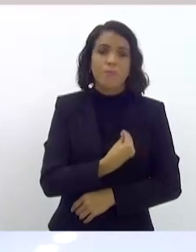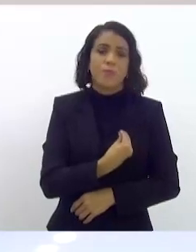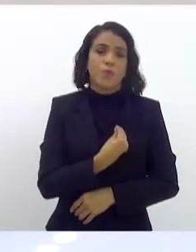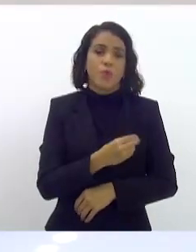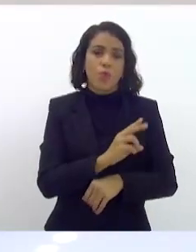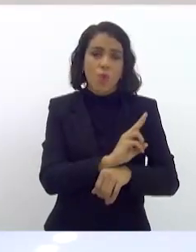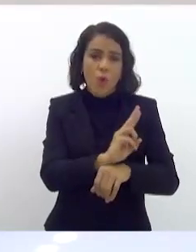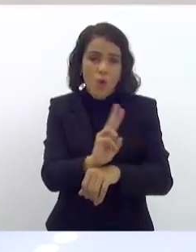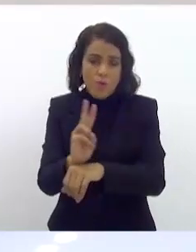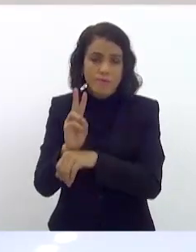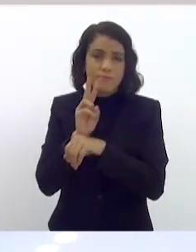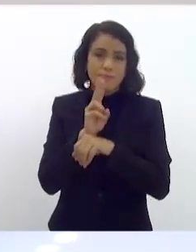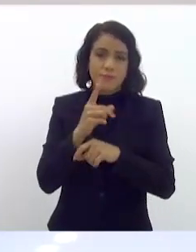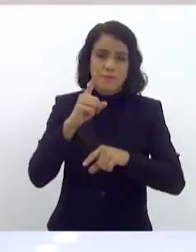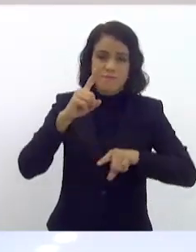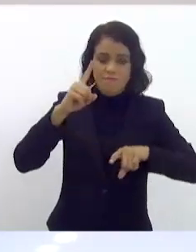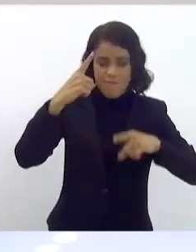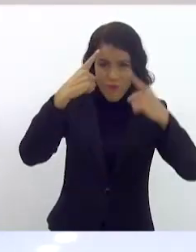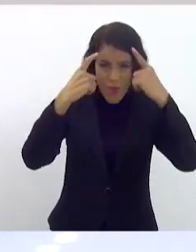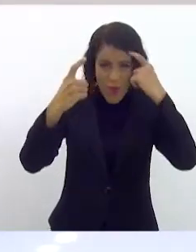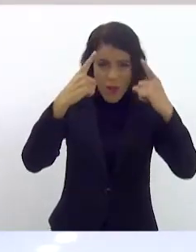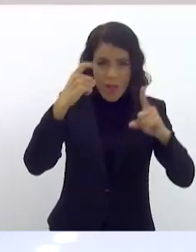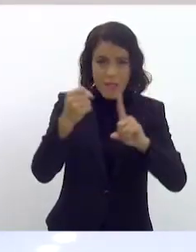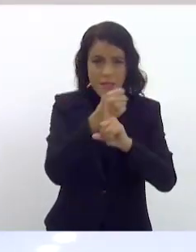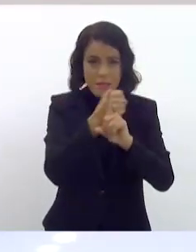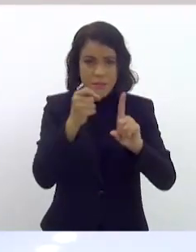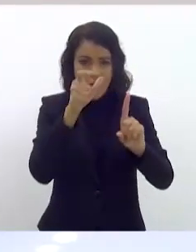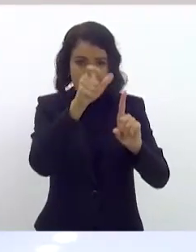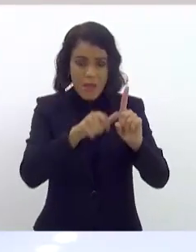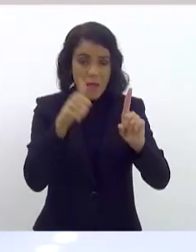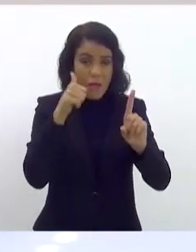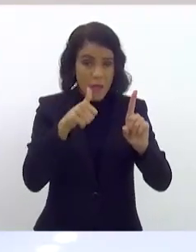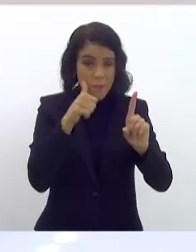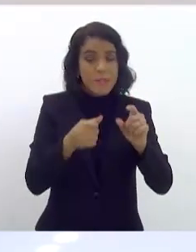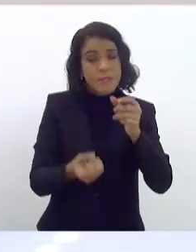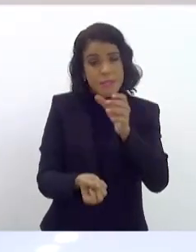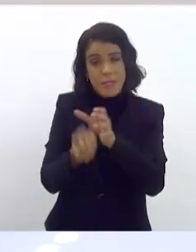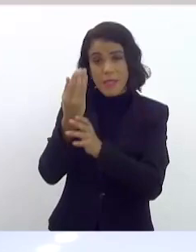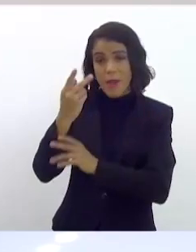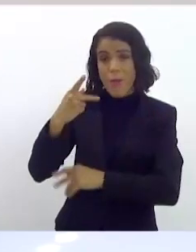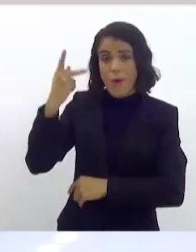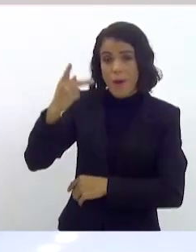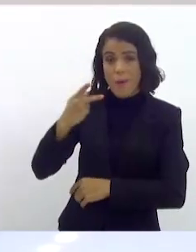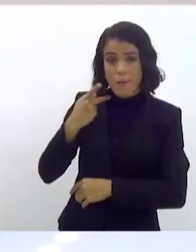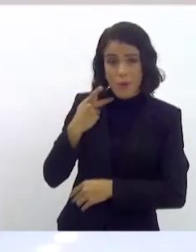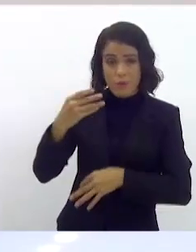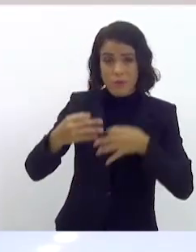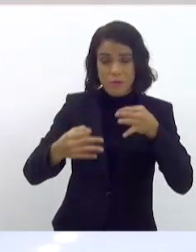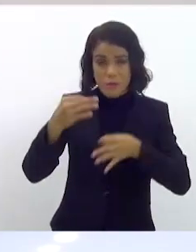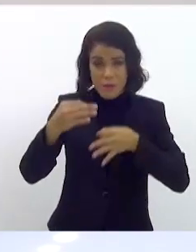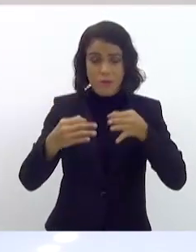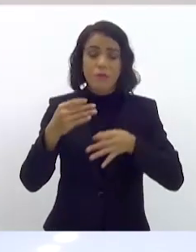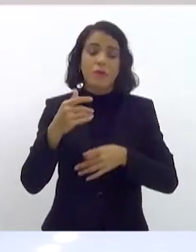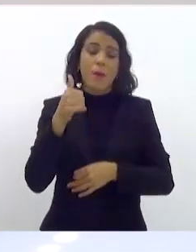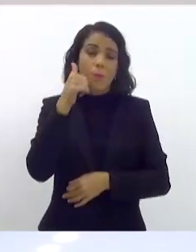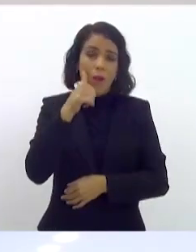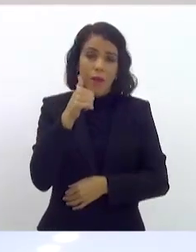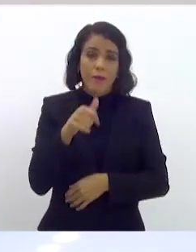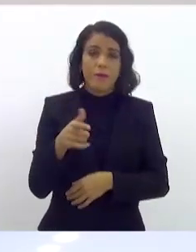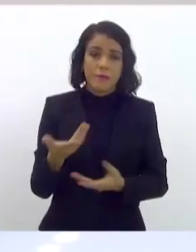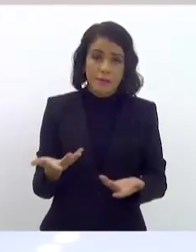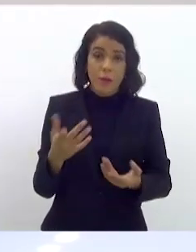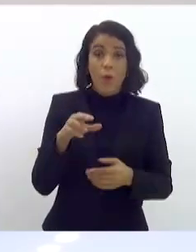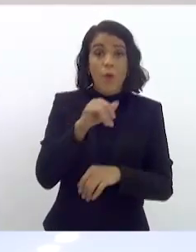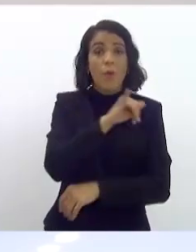Mulher, precisa ser instituído a Procuradoria da Mulher nas casas legislativas. E nós estávamos, o